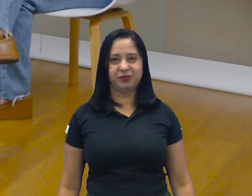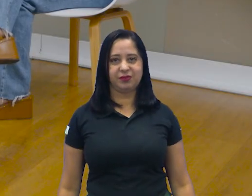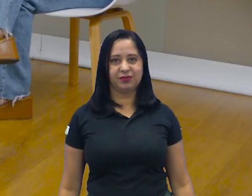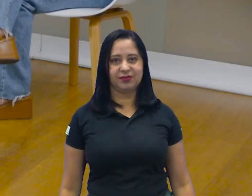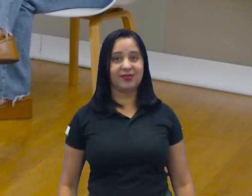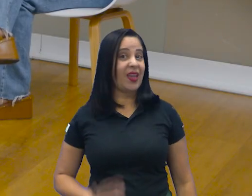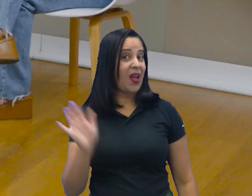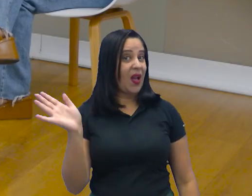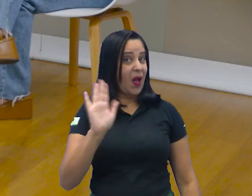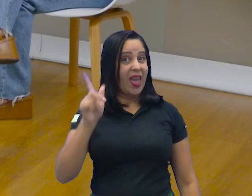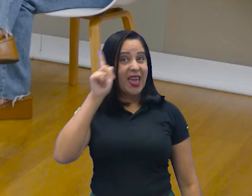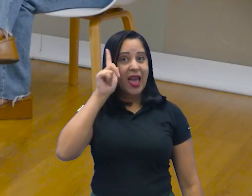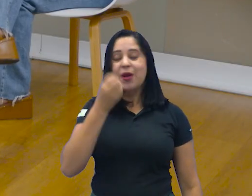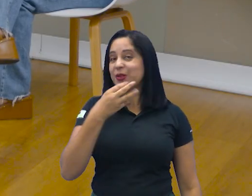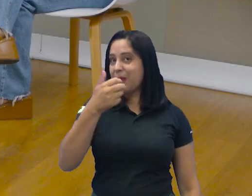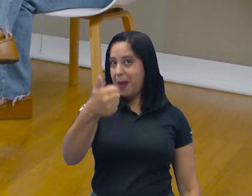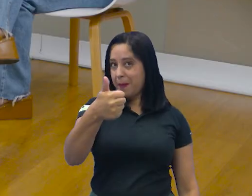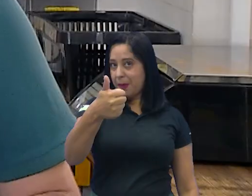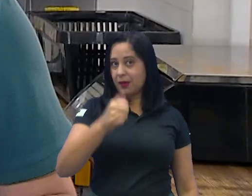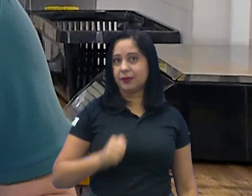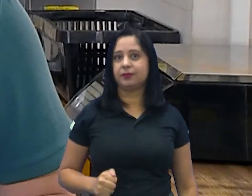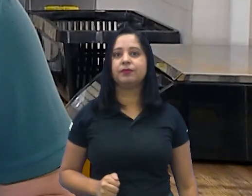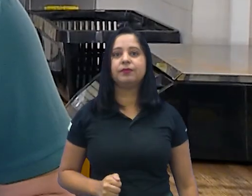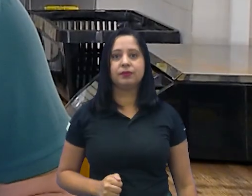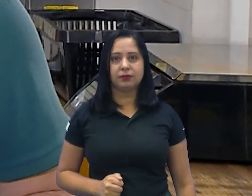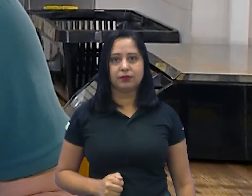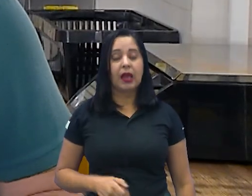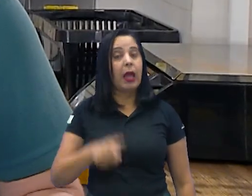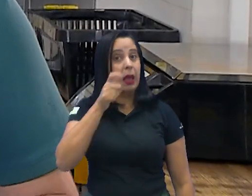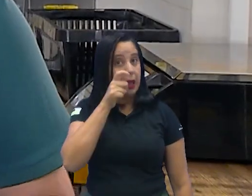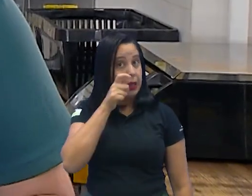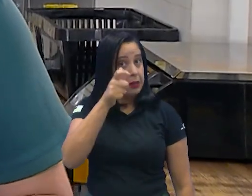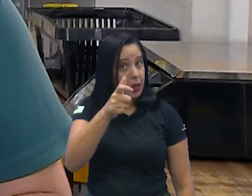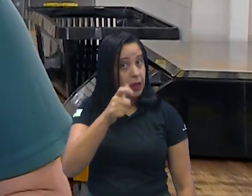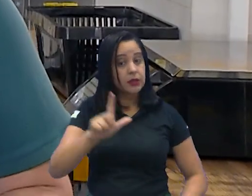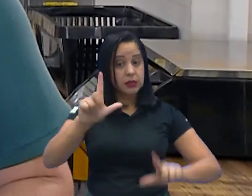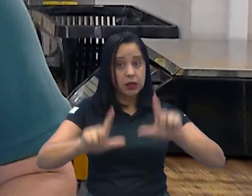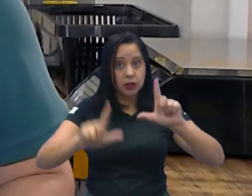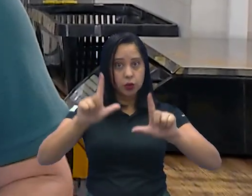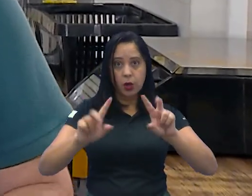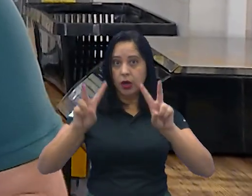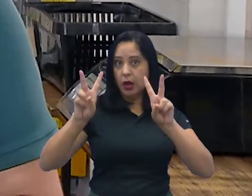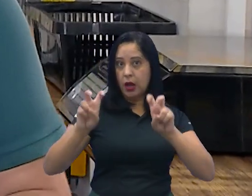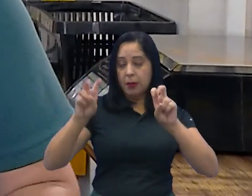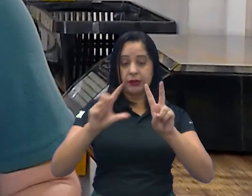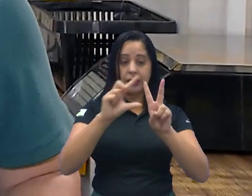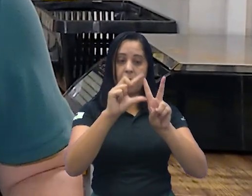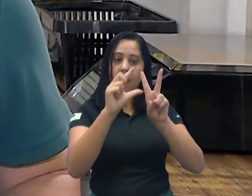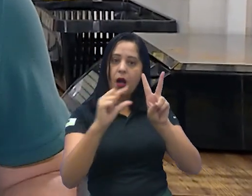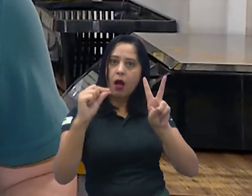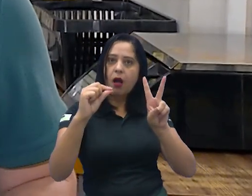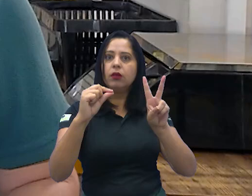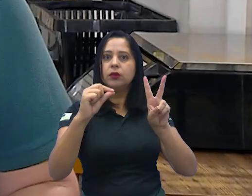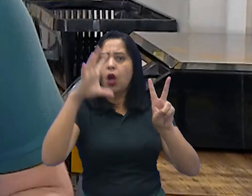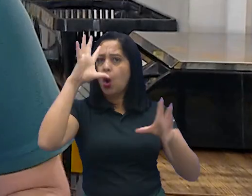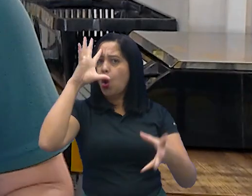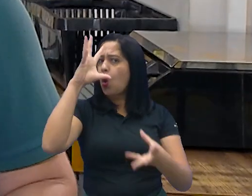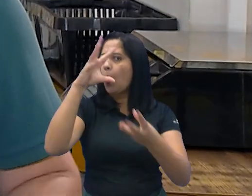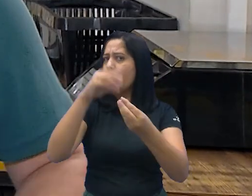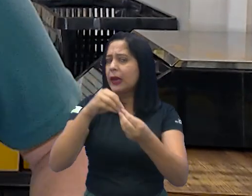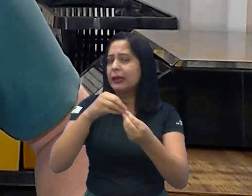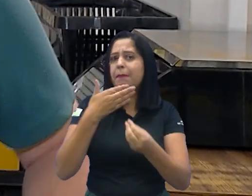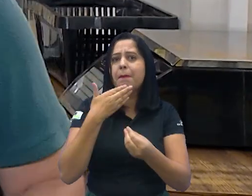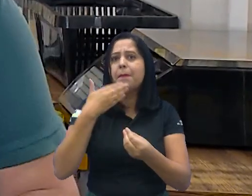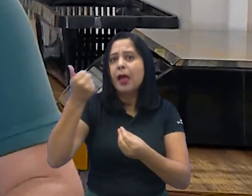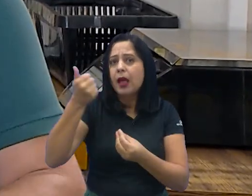Oi, Gi, tudo bem? Olha, muito interessante o programa de hoje, veganismo. E para a gente entender melhor esse universo,